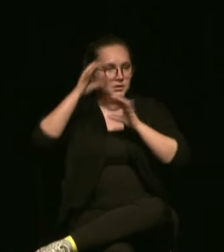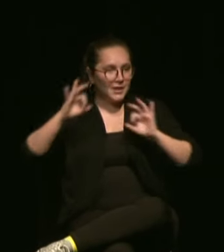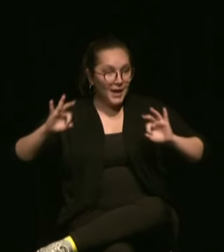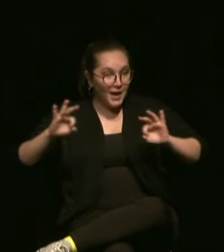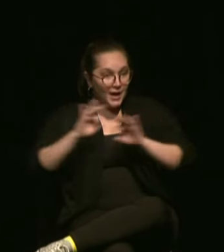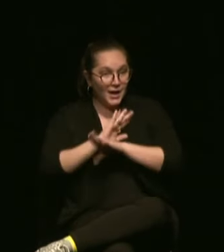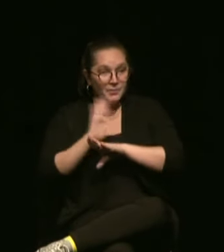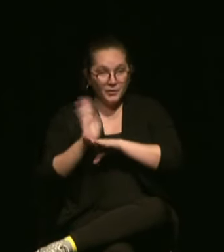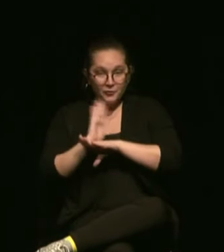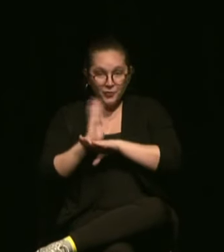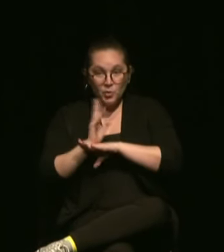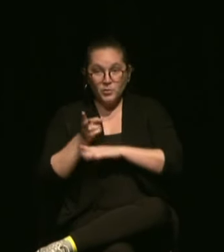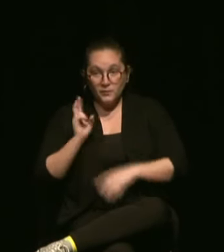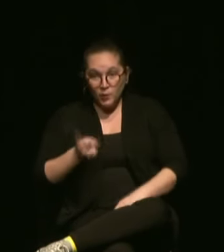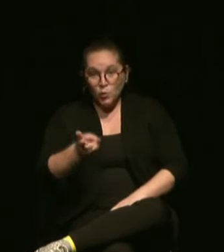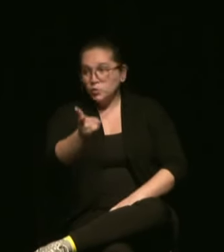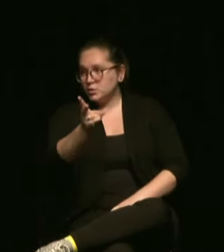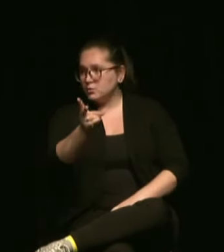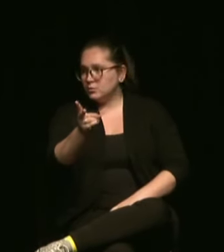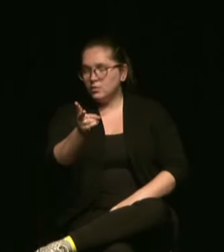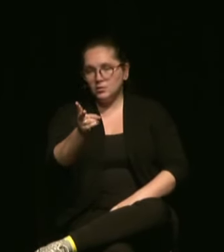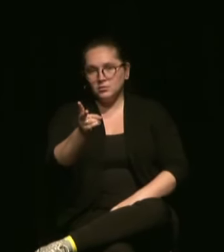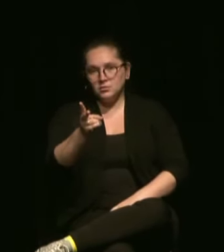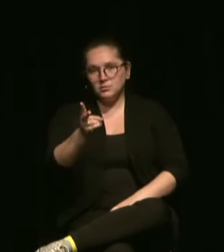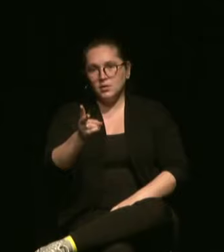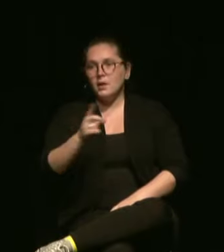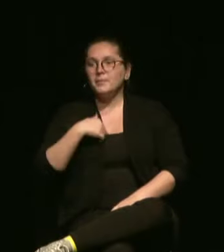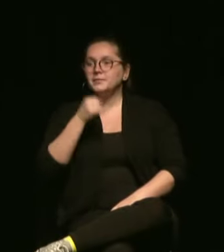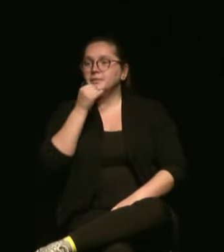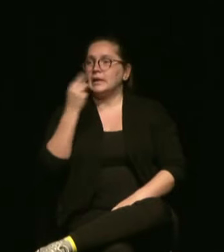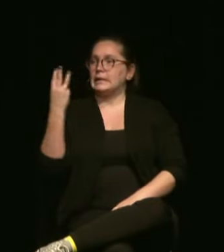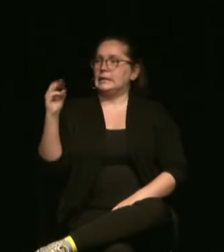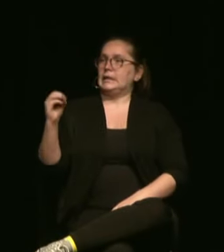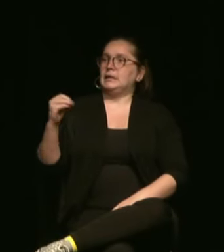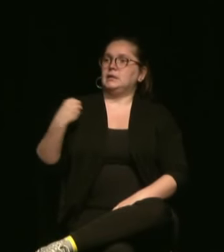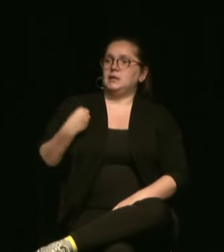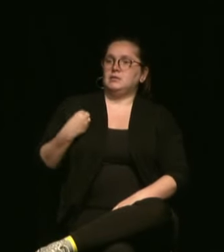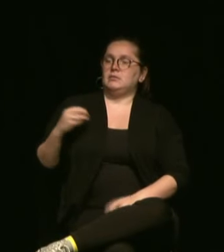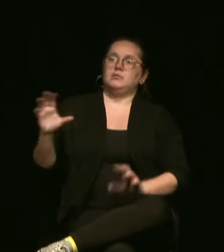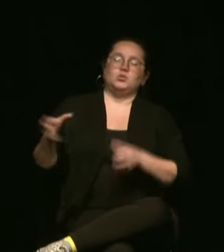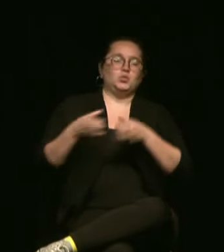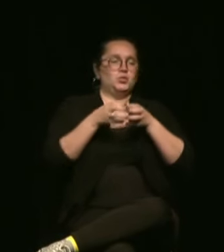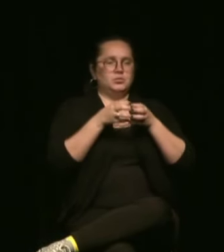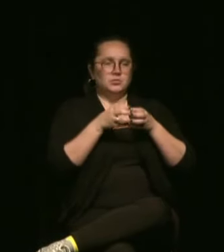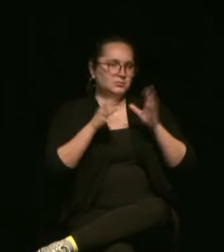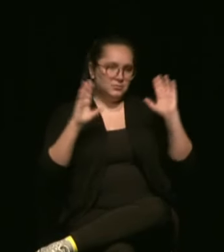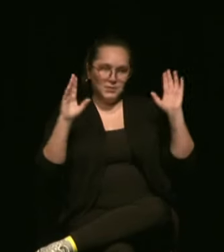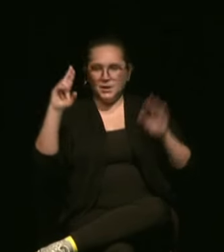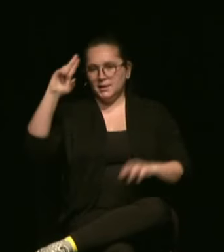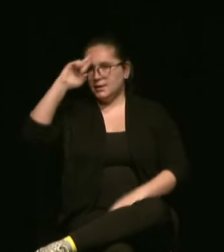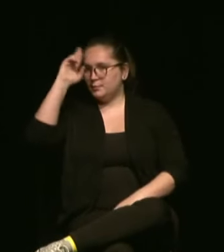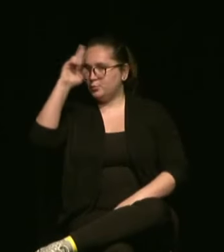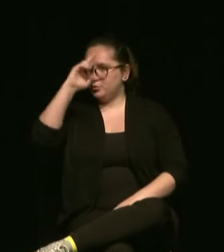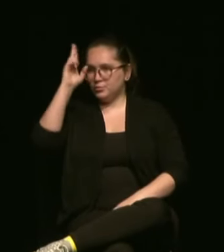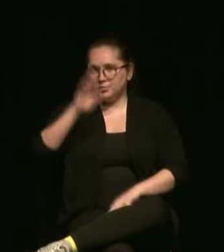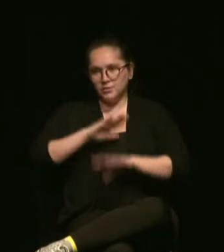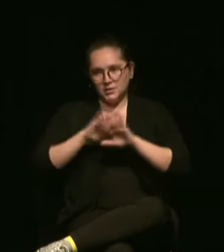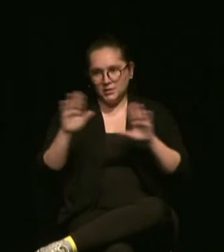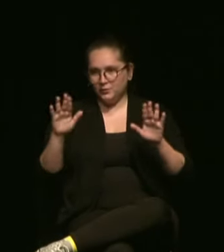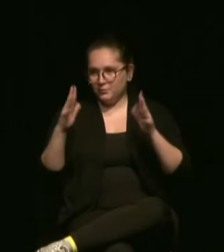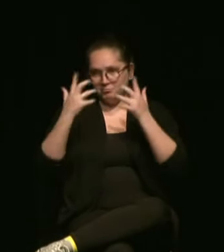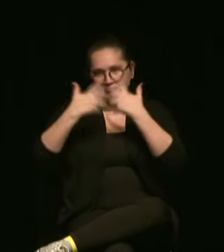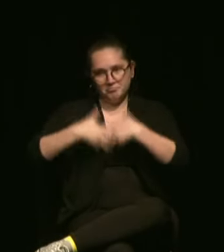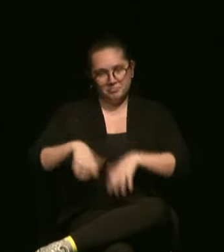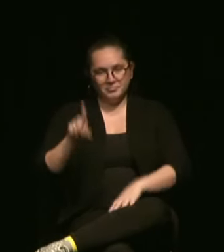que se faz um filme você tem que incorporar mais 30 pessoas ao seu patrimônio de amigos é impossível. Né? Não